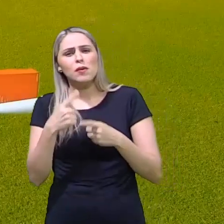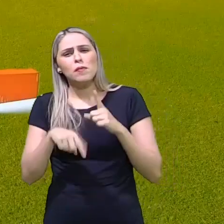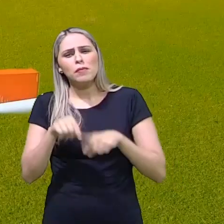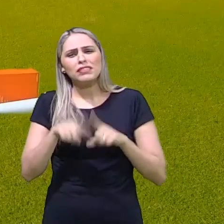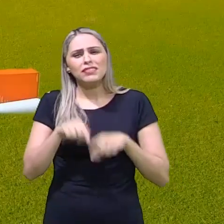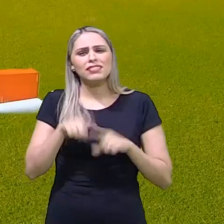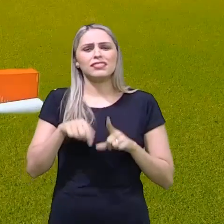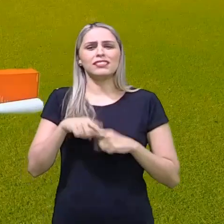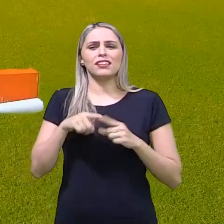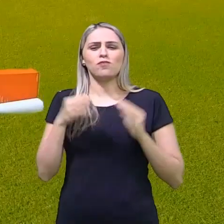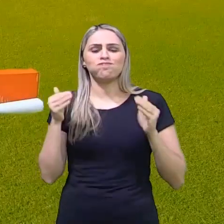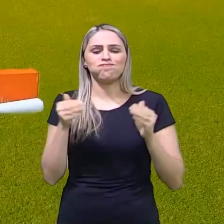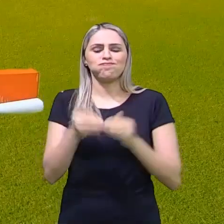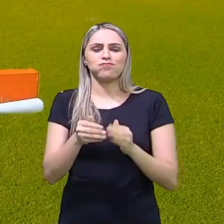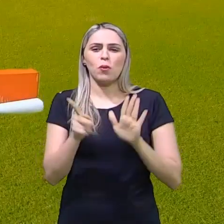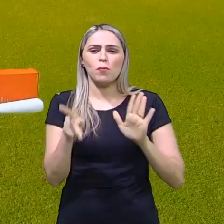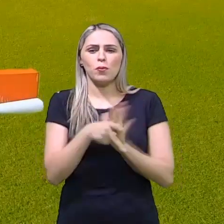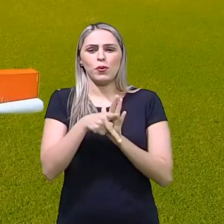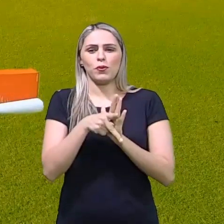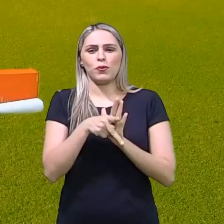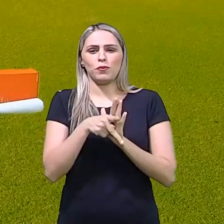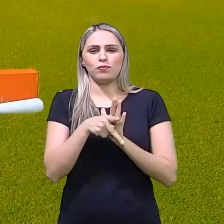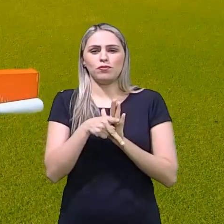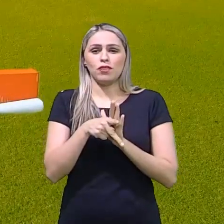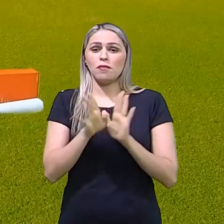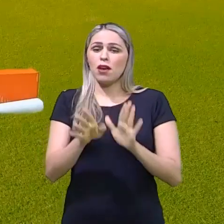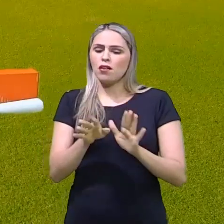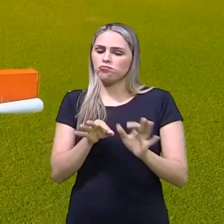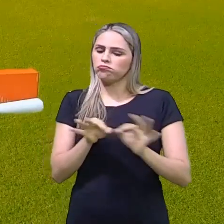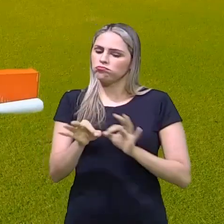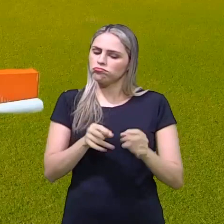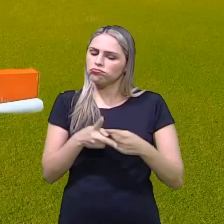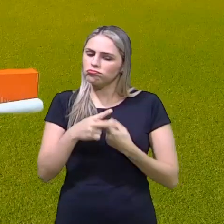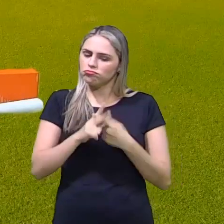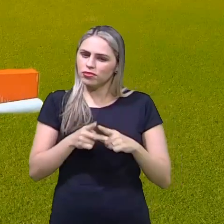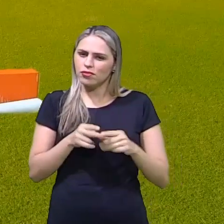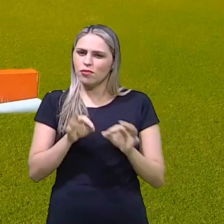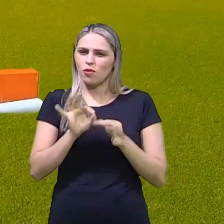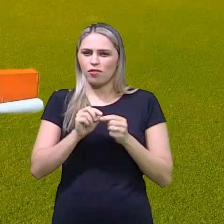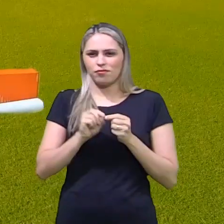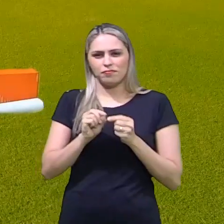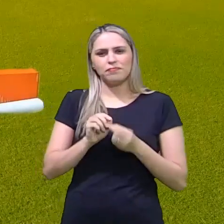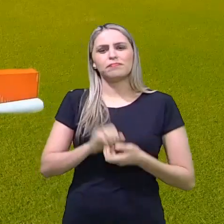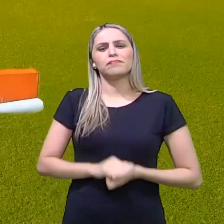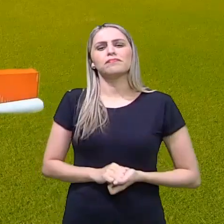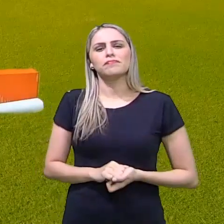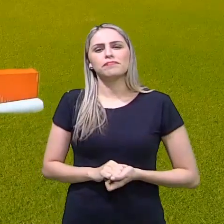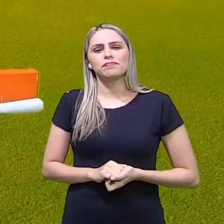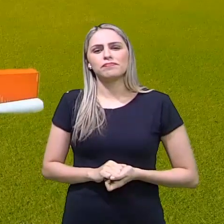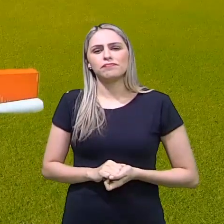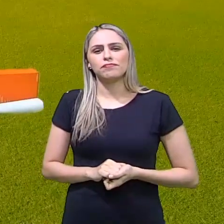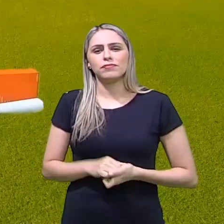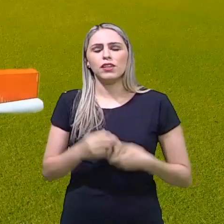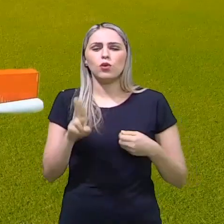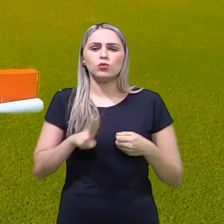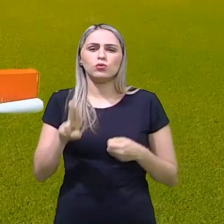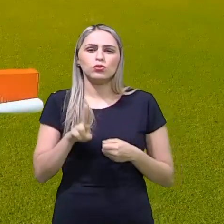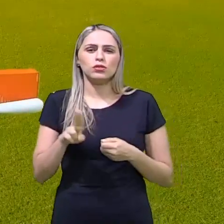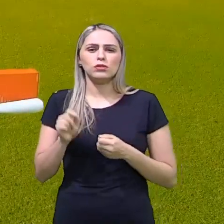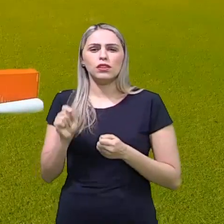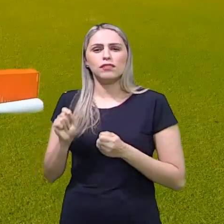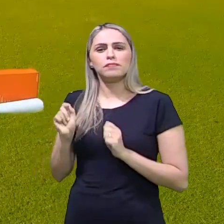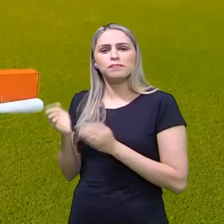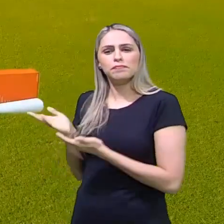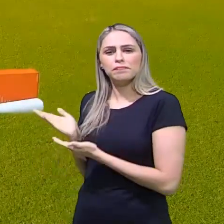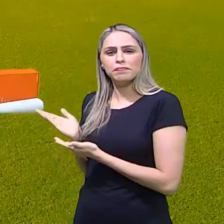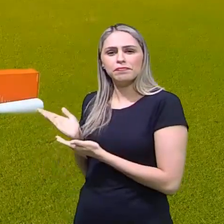taco. Quem sabe que com esses materiais aqui a gente não consegue fazer? Será? Então a gente vai pegar isso aqui e um cabinho